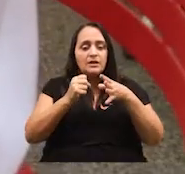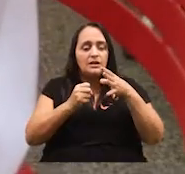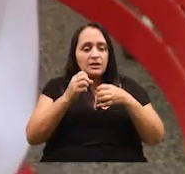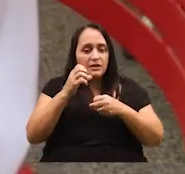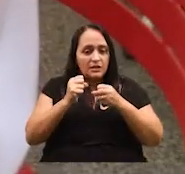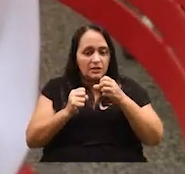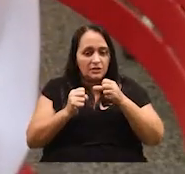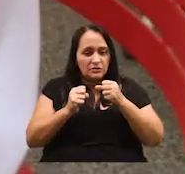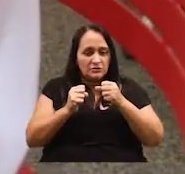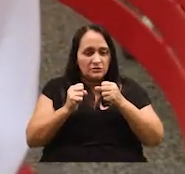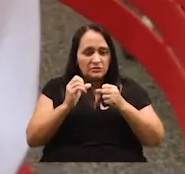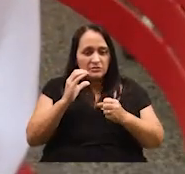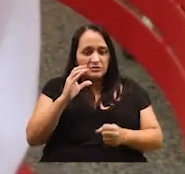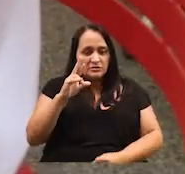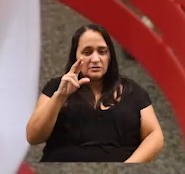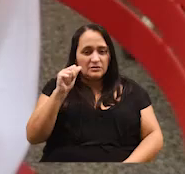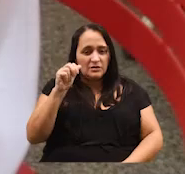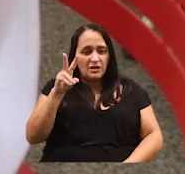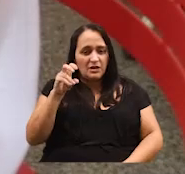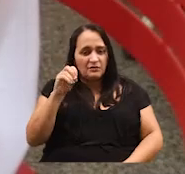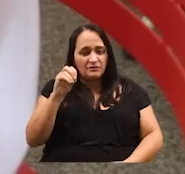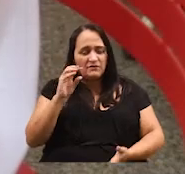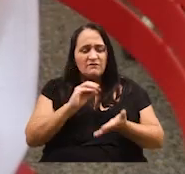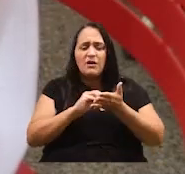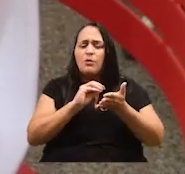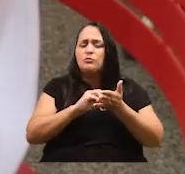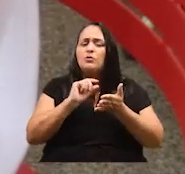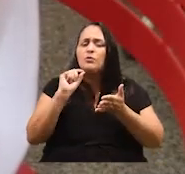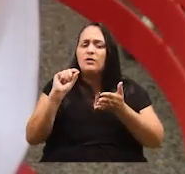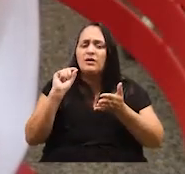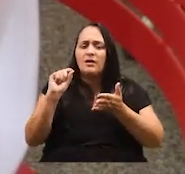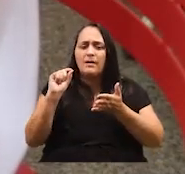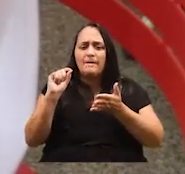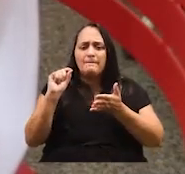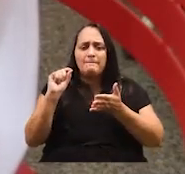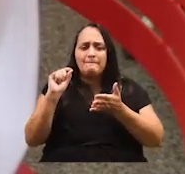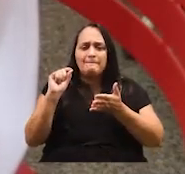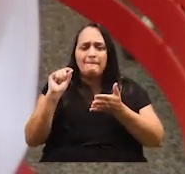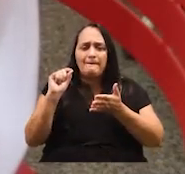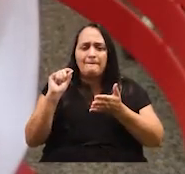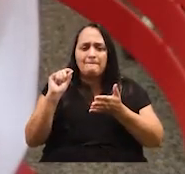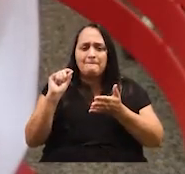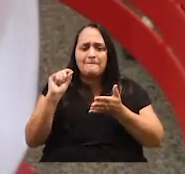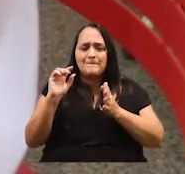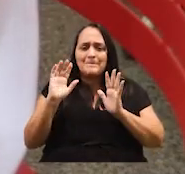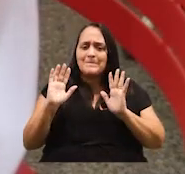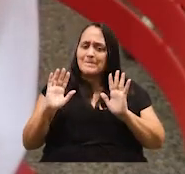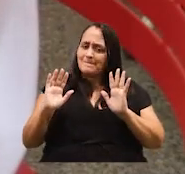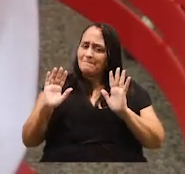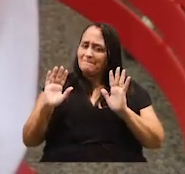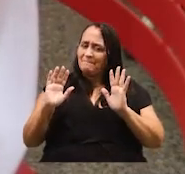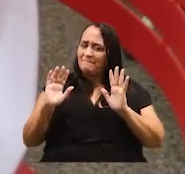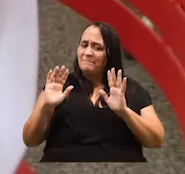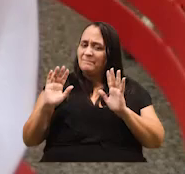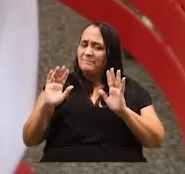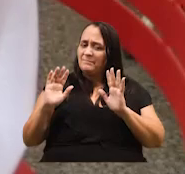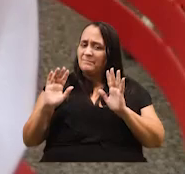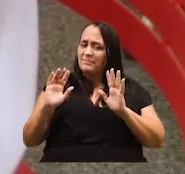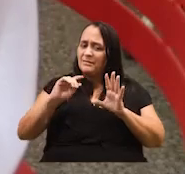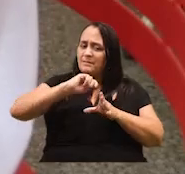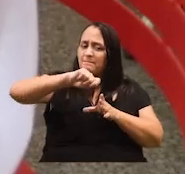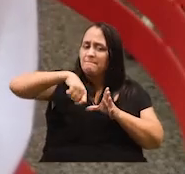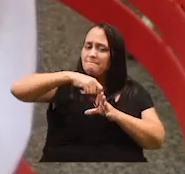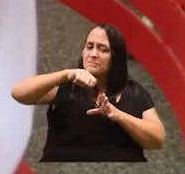os ingredientes aí? Não, Faltou qual? vai botar no coco. Não, mas isso é ingrediente ou é do modo